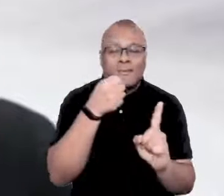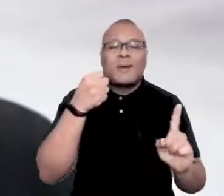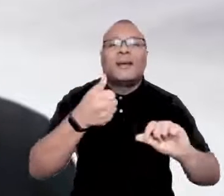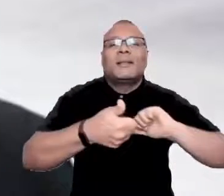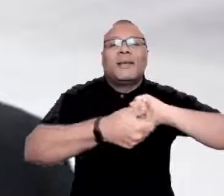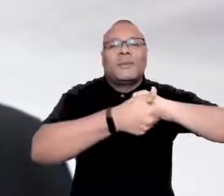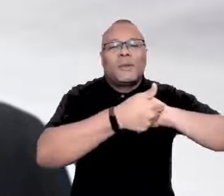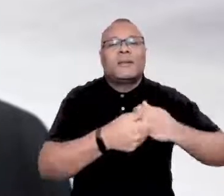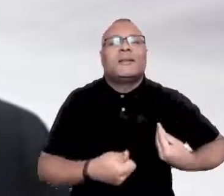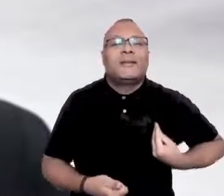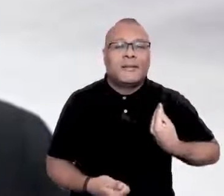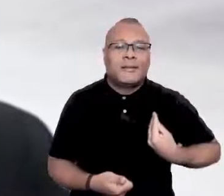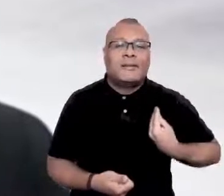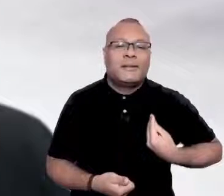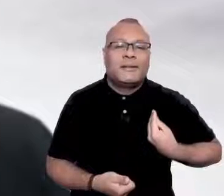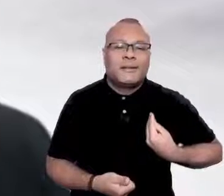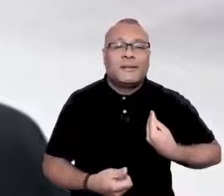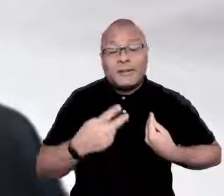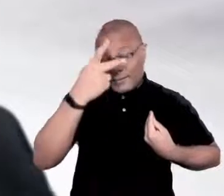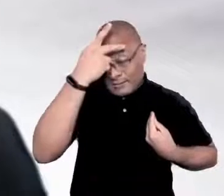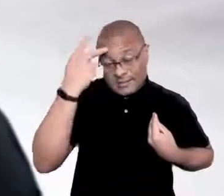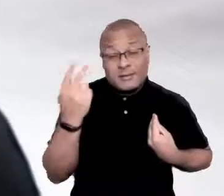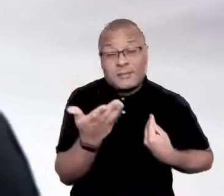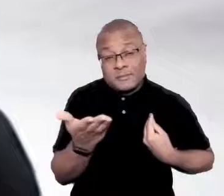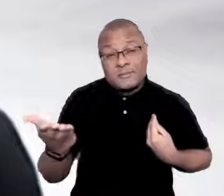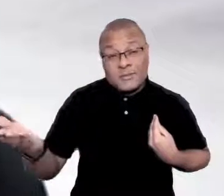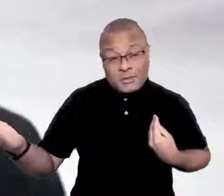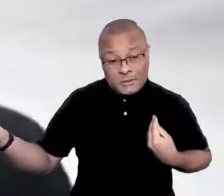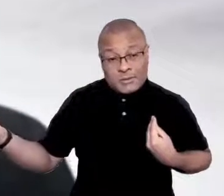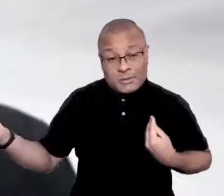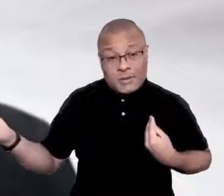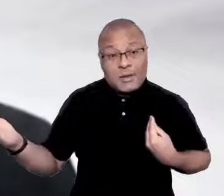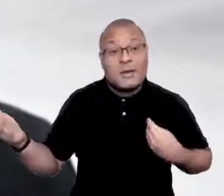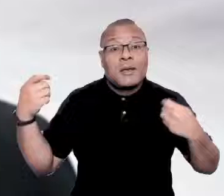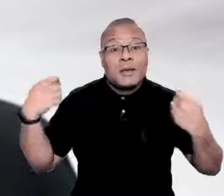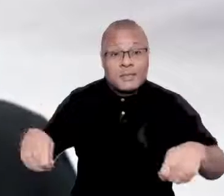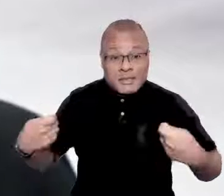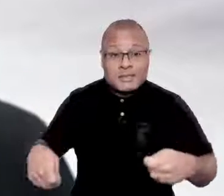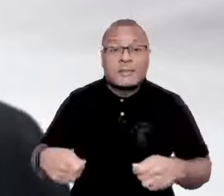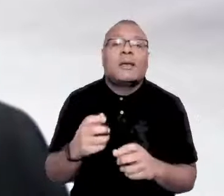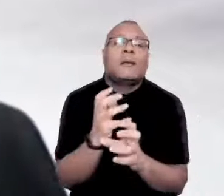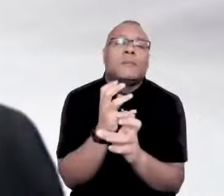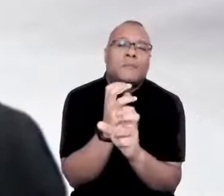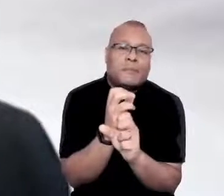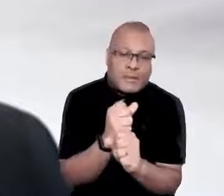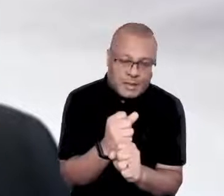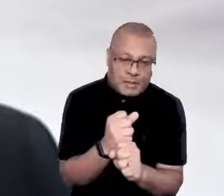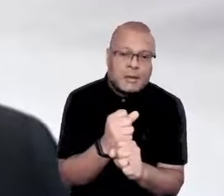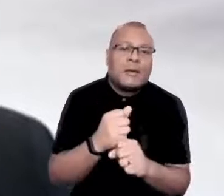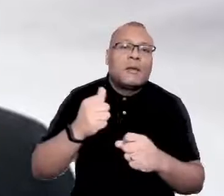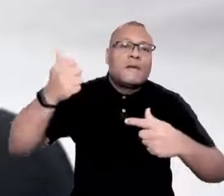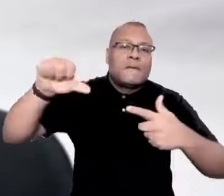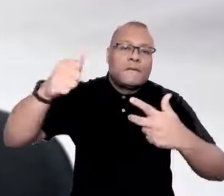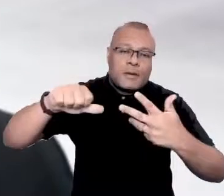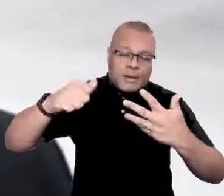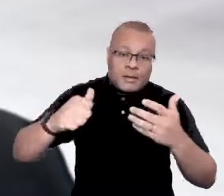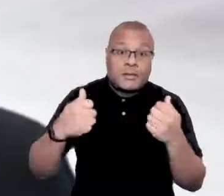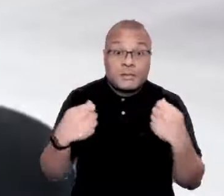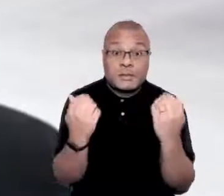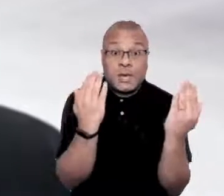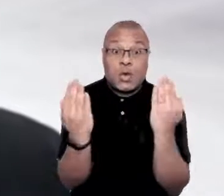vida das pessoas, né? A gente realmente tem que ter métricas adequadas, validadas, né? E a gente precisa